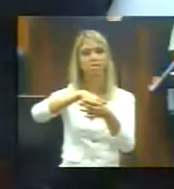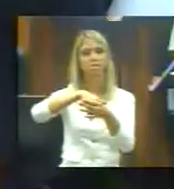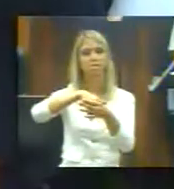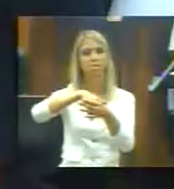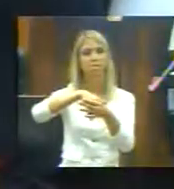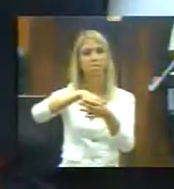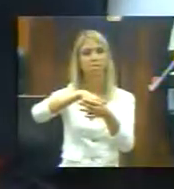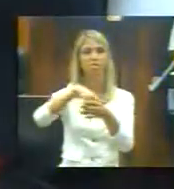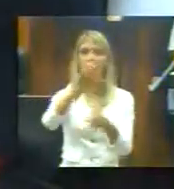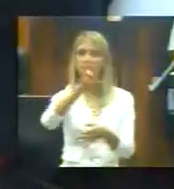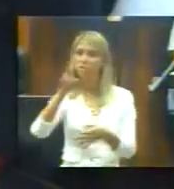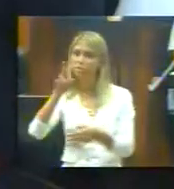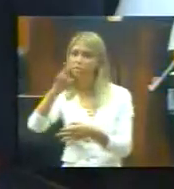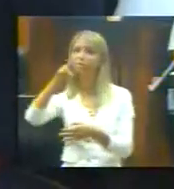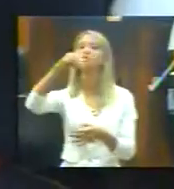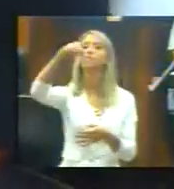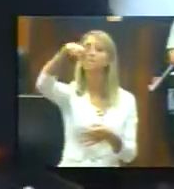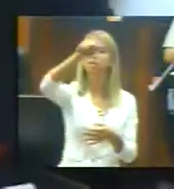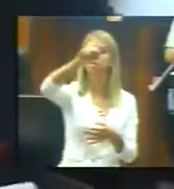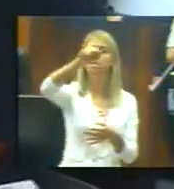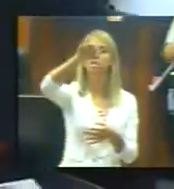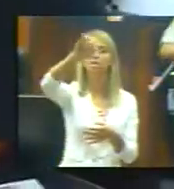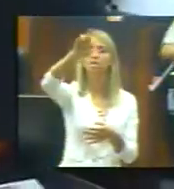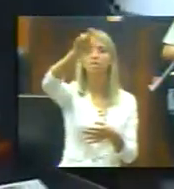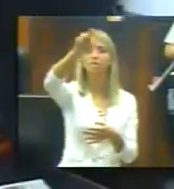nobre deputada Mayara. Deputada?